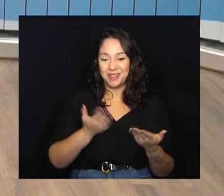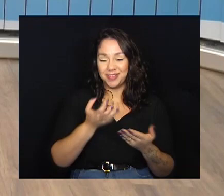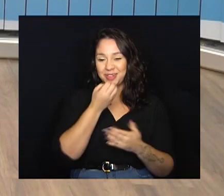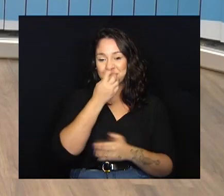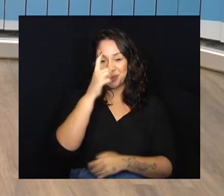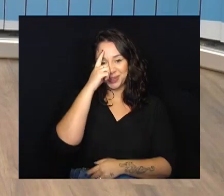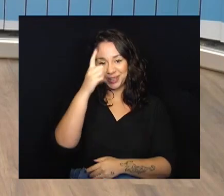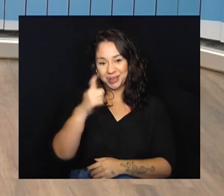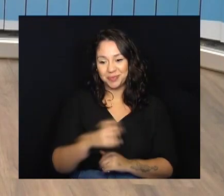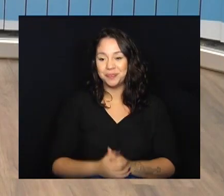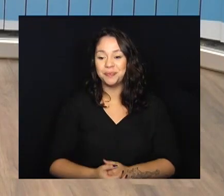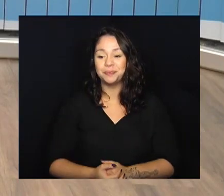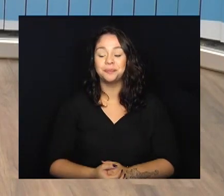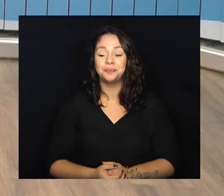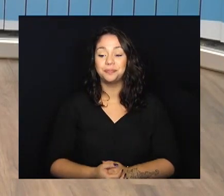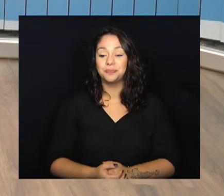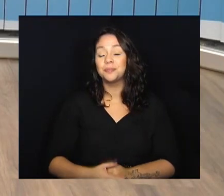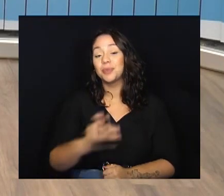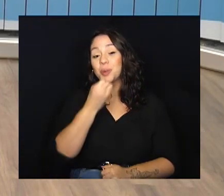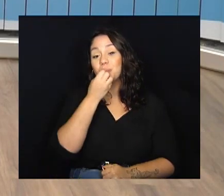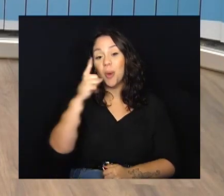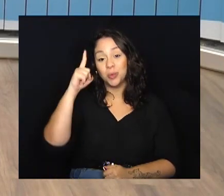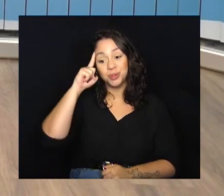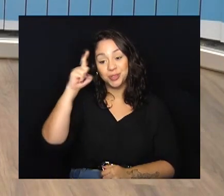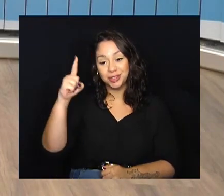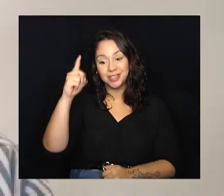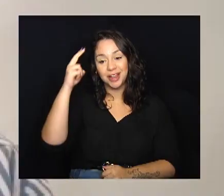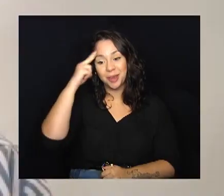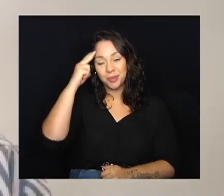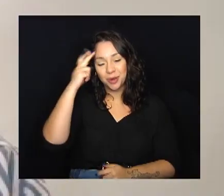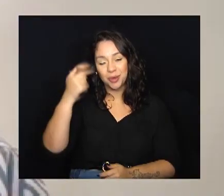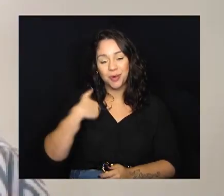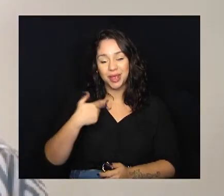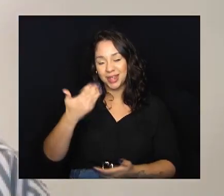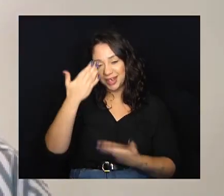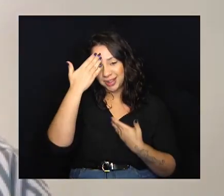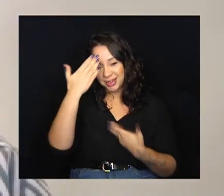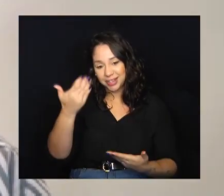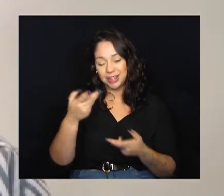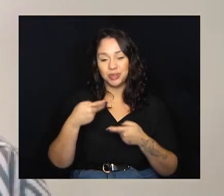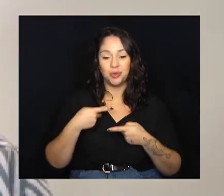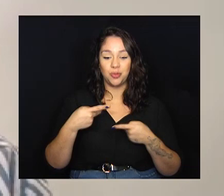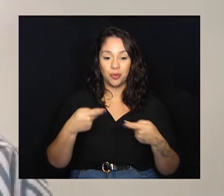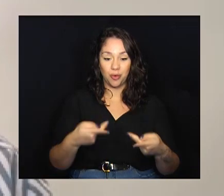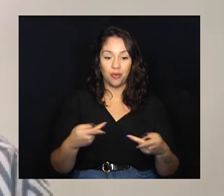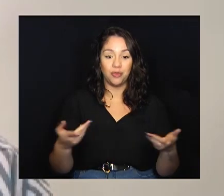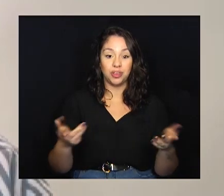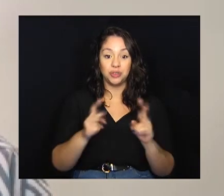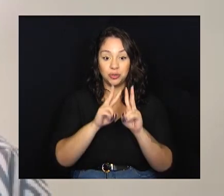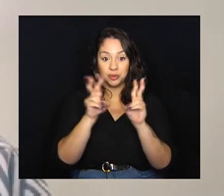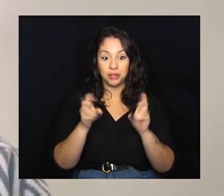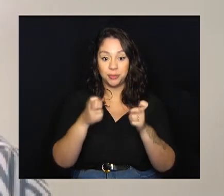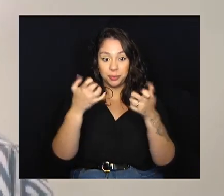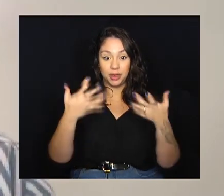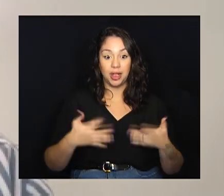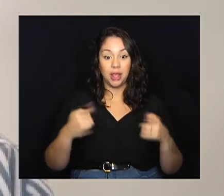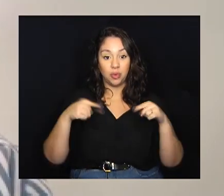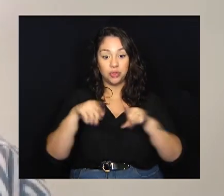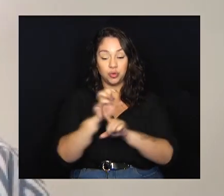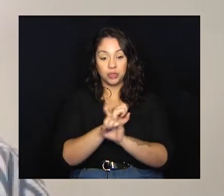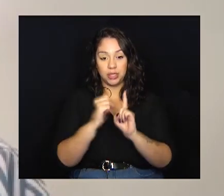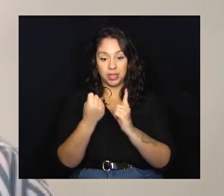dia Bom dia Gabriel Agradeço ao convite para estar aqui falando de um tema tão importante na nossa sociedade